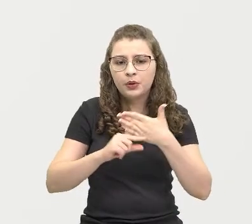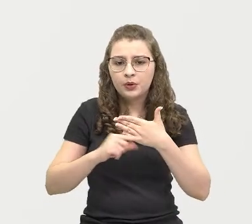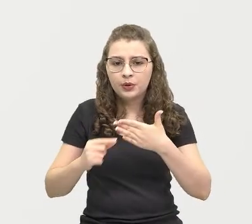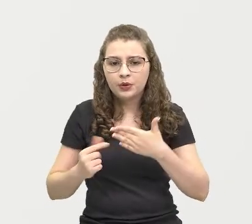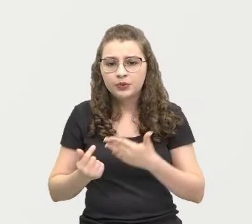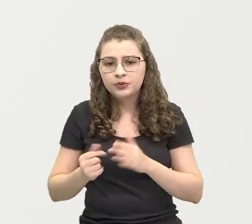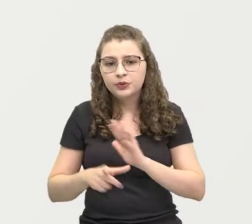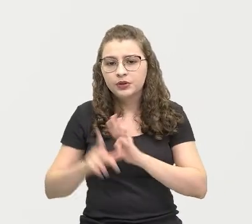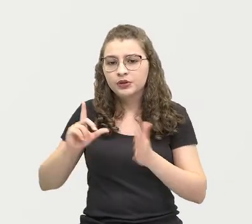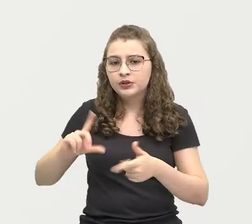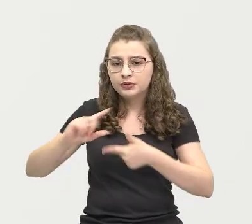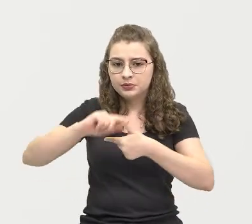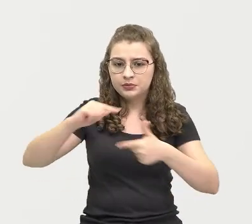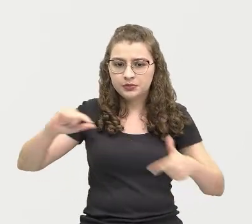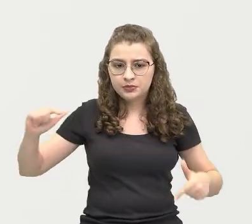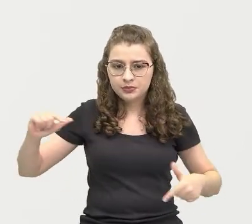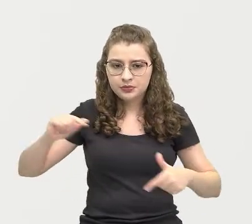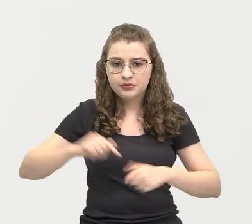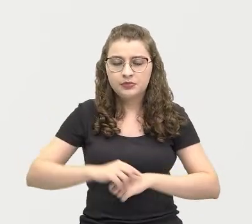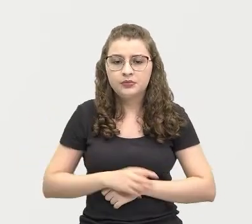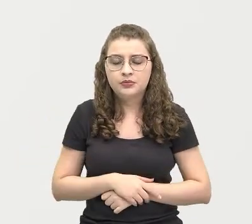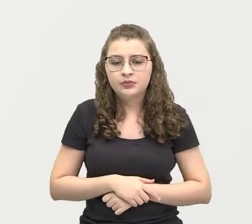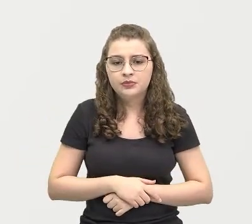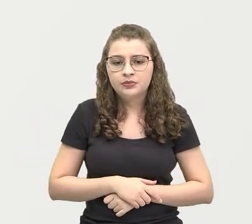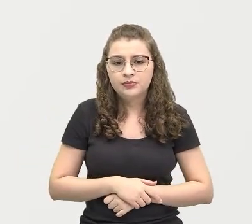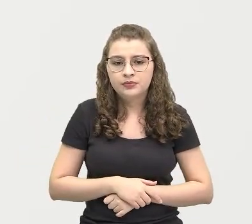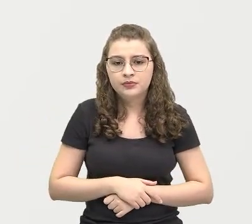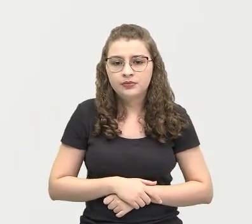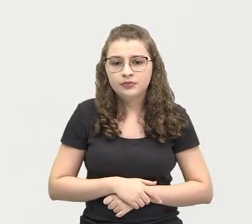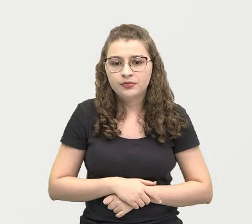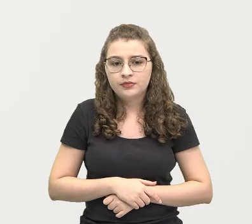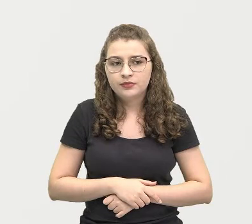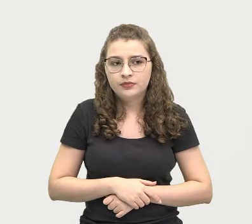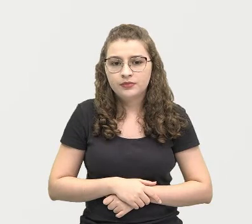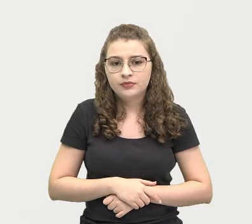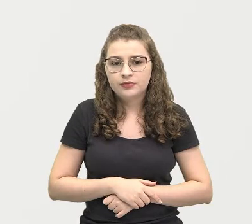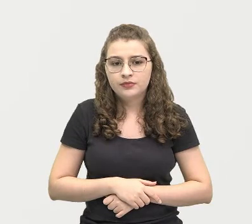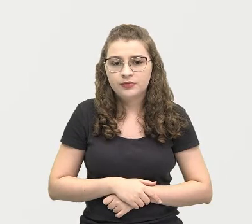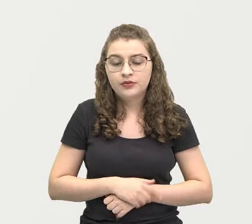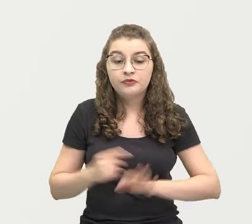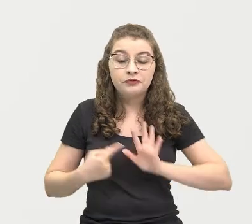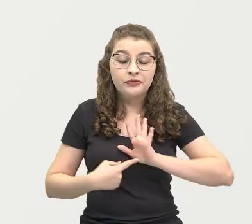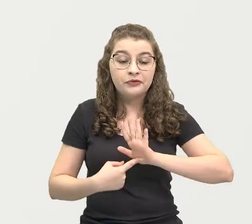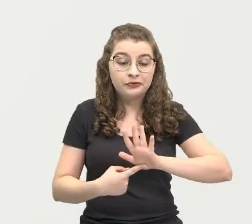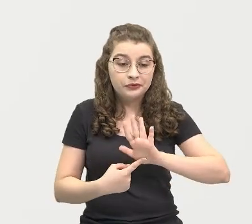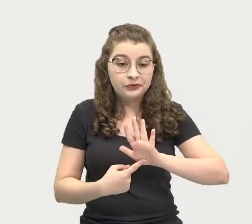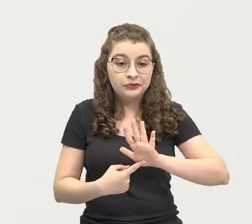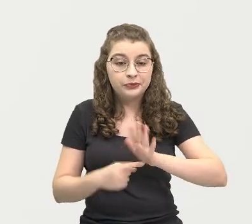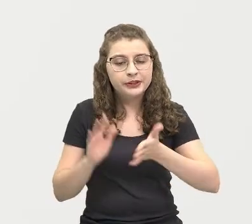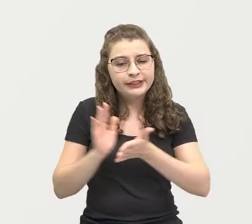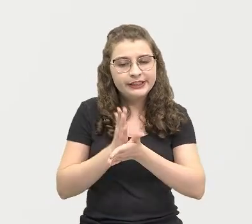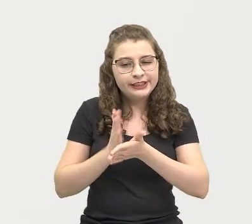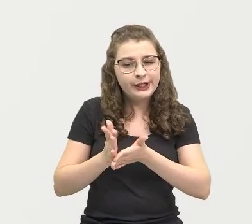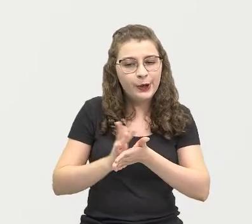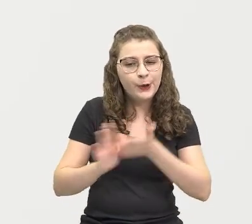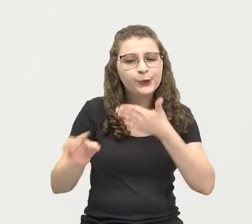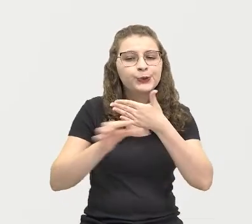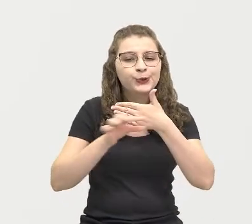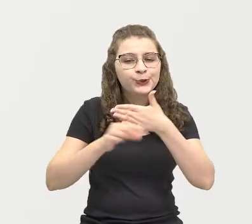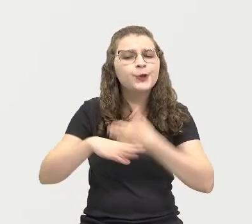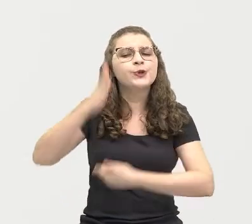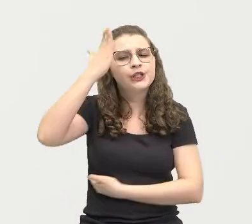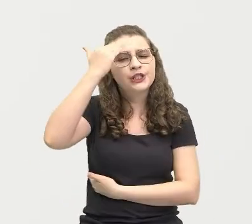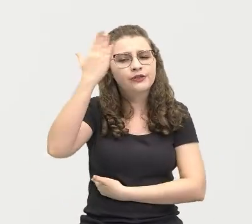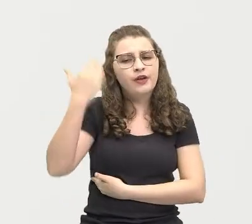essa modernidade. Muito bem, prosseguindo, olha, vou analisar aqui, vou indicar para vocês alguns dos